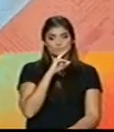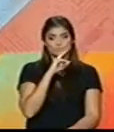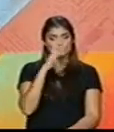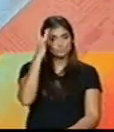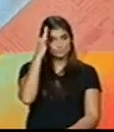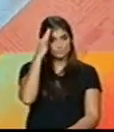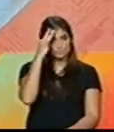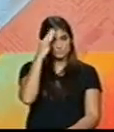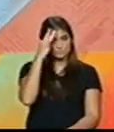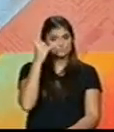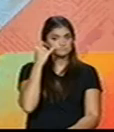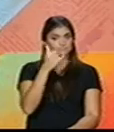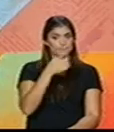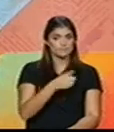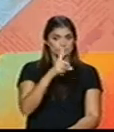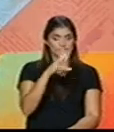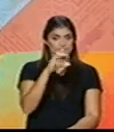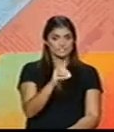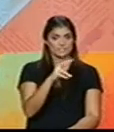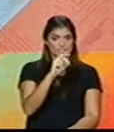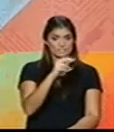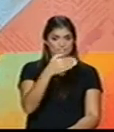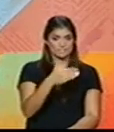número de telefone